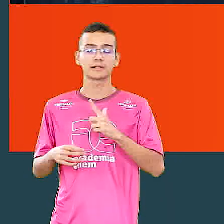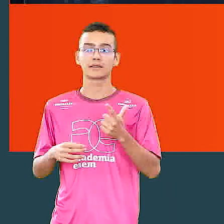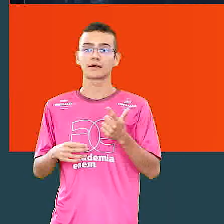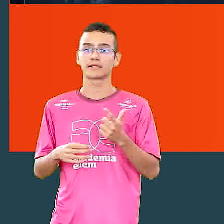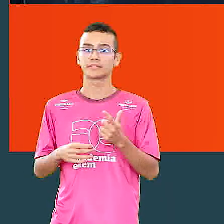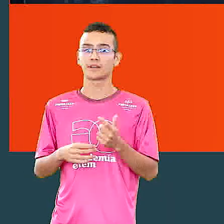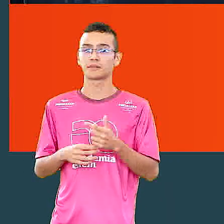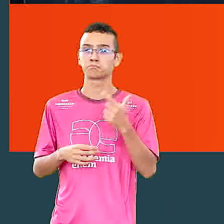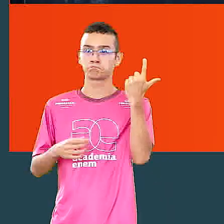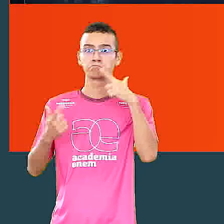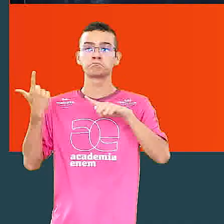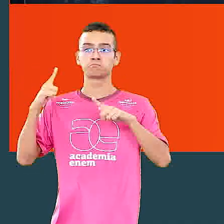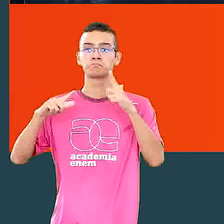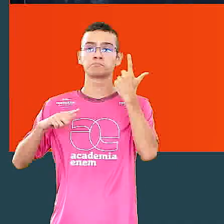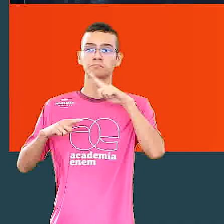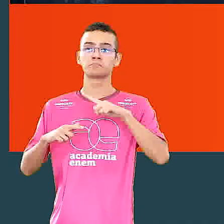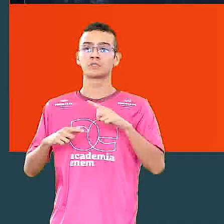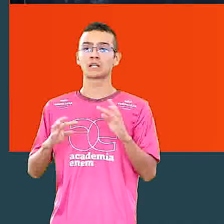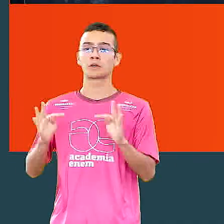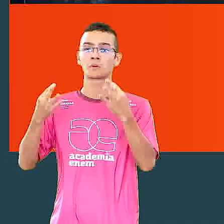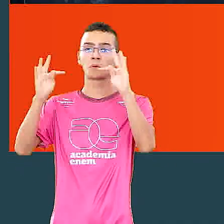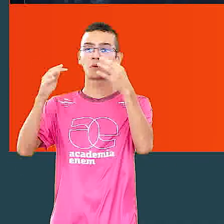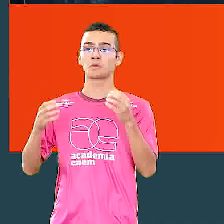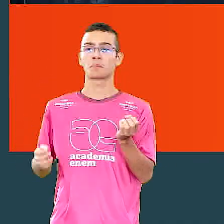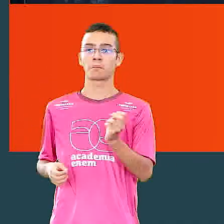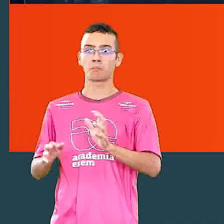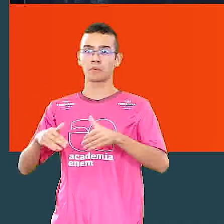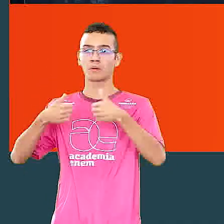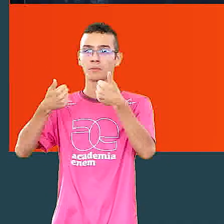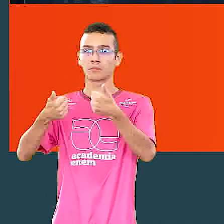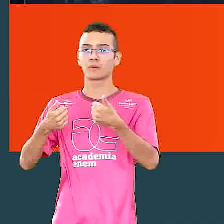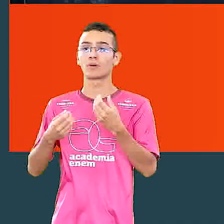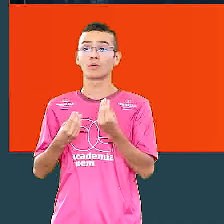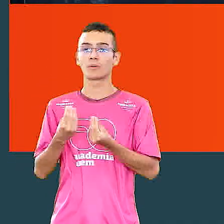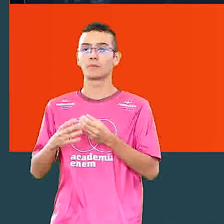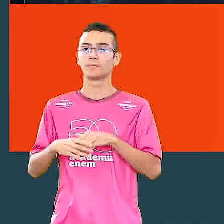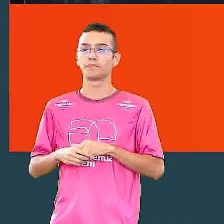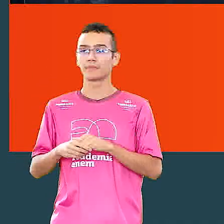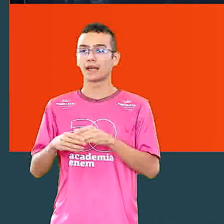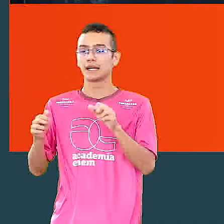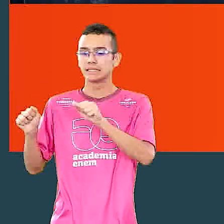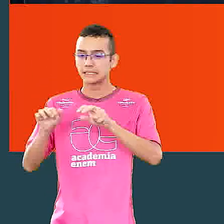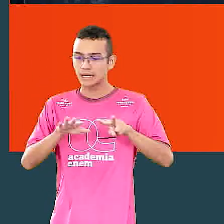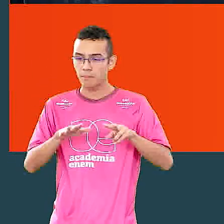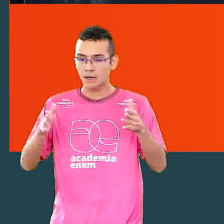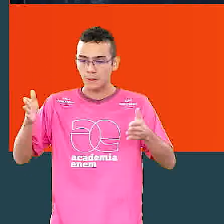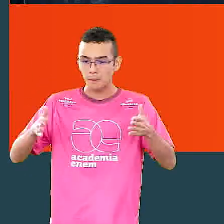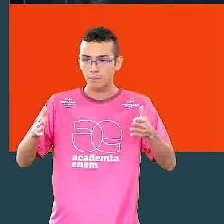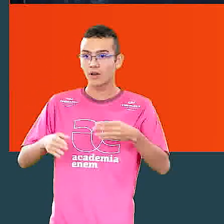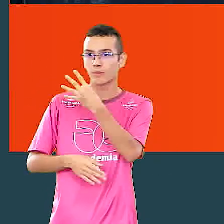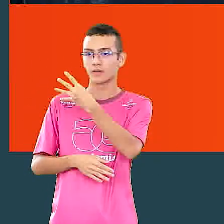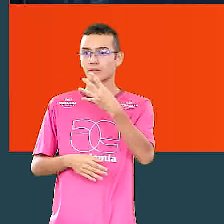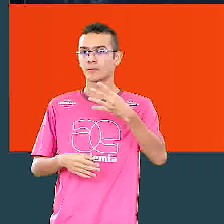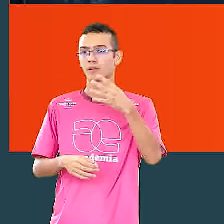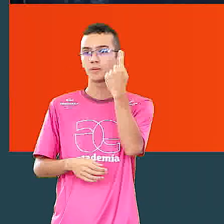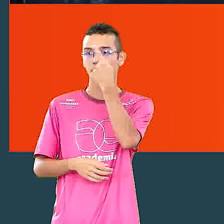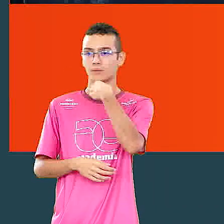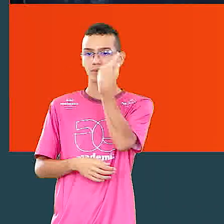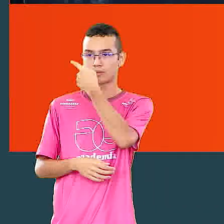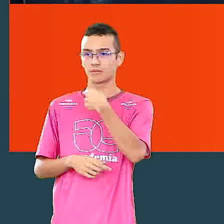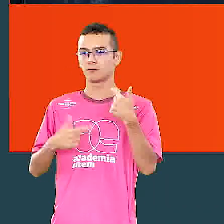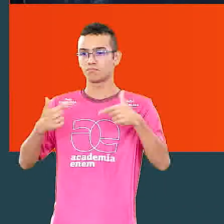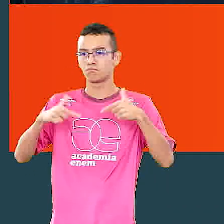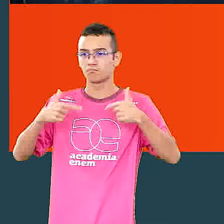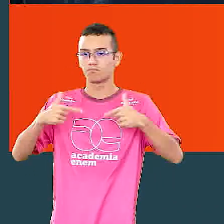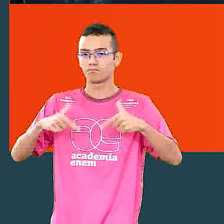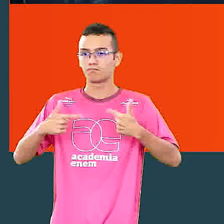trabalho. 44, segundo a Constituição. Ou seja, nós reduzimos em 100 anos só 4 horas de trabalho. É